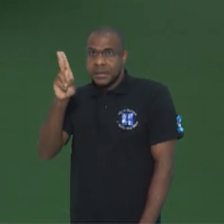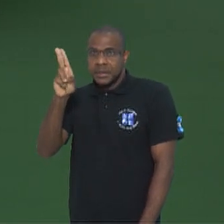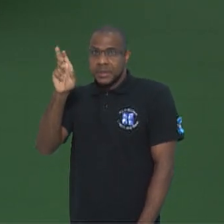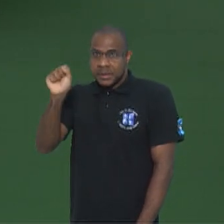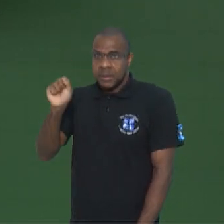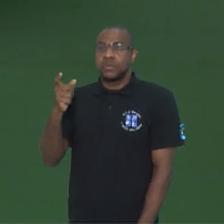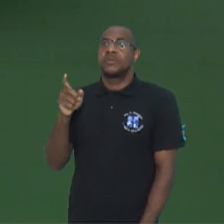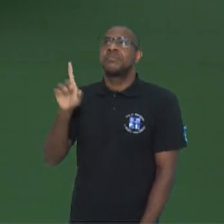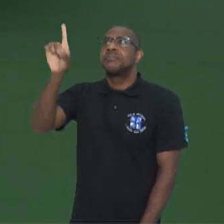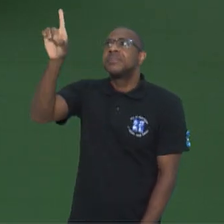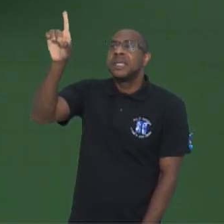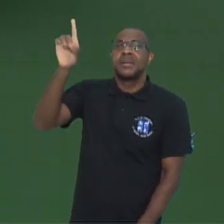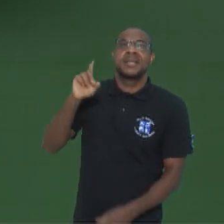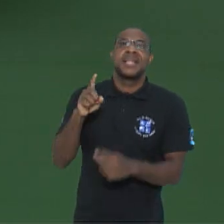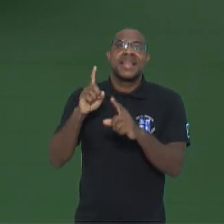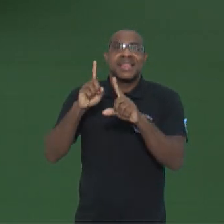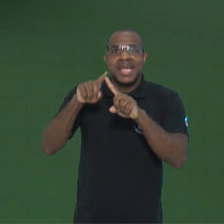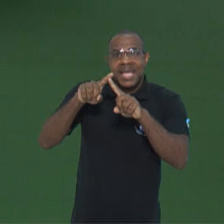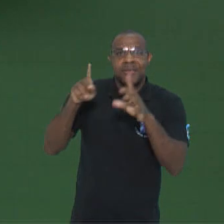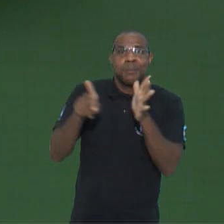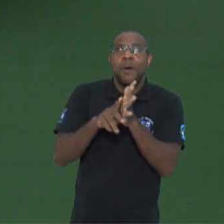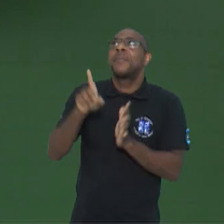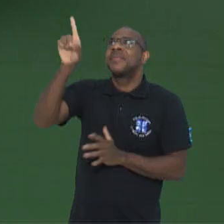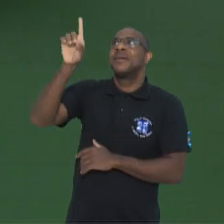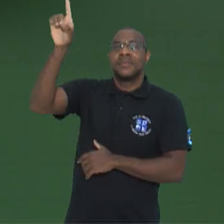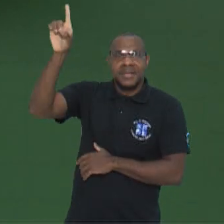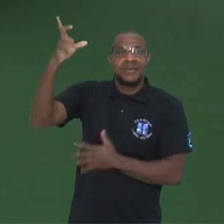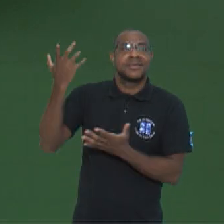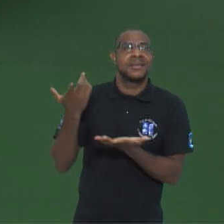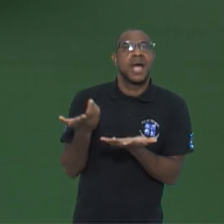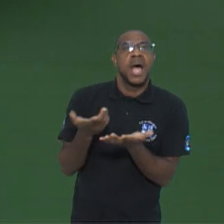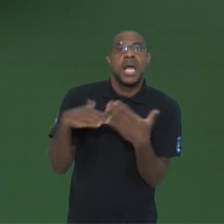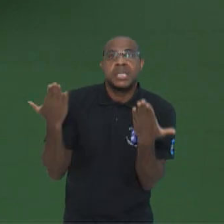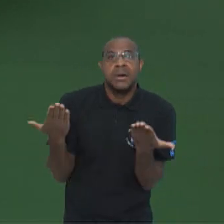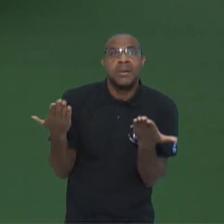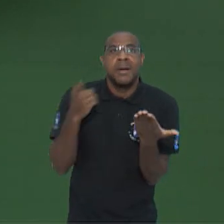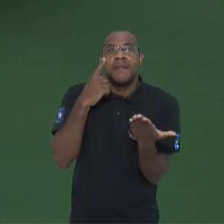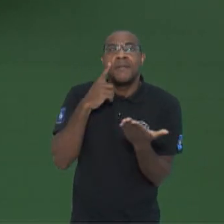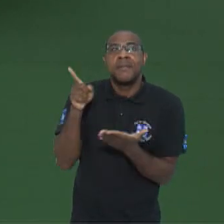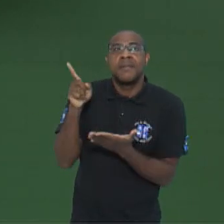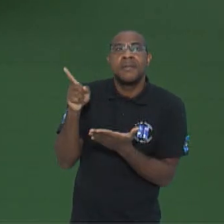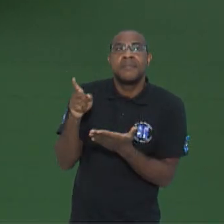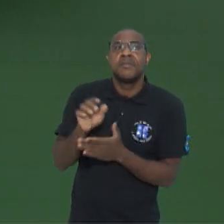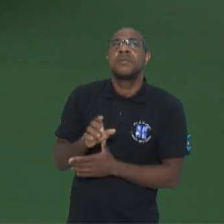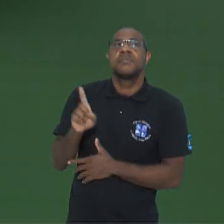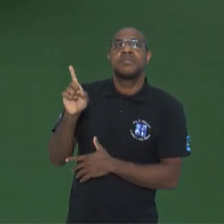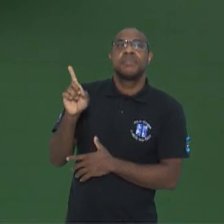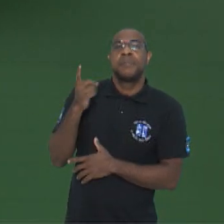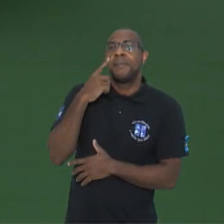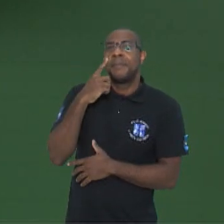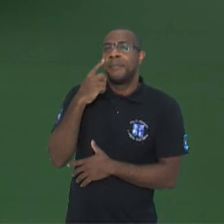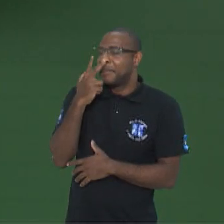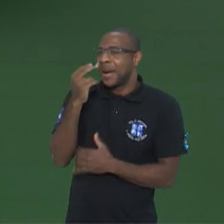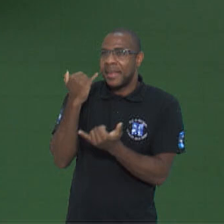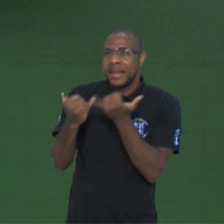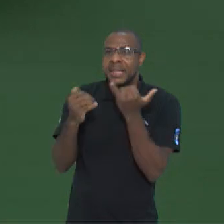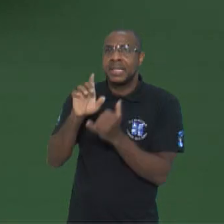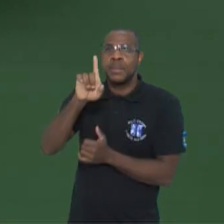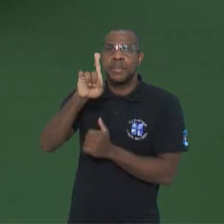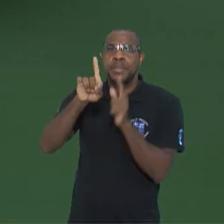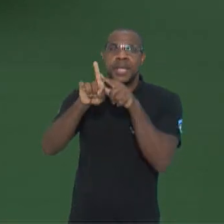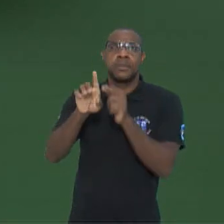E naquele período eles tentaram, vários europeus tentaram, até que eles desistiram e falaram assim, essa montanha é impossível de ser